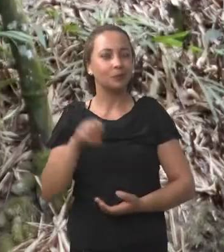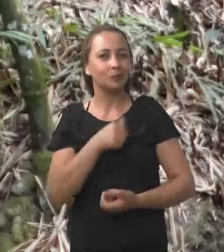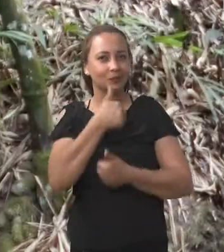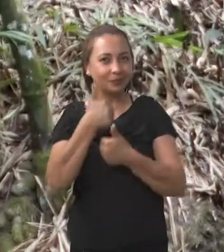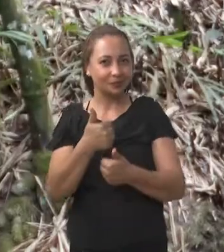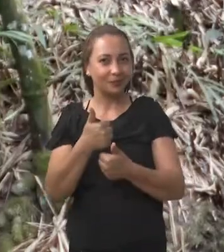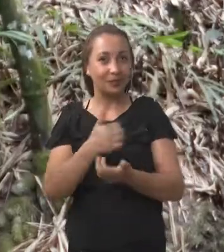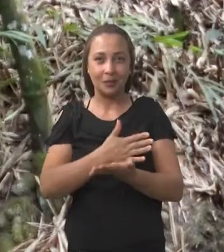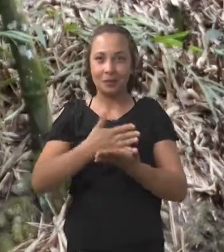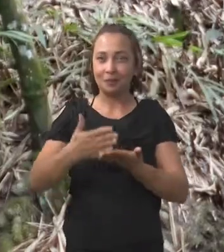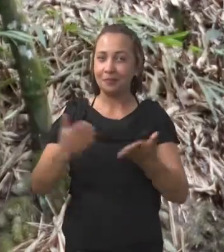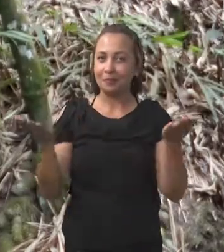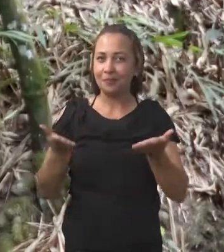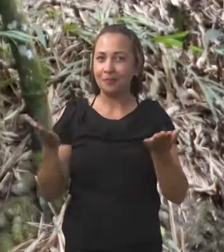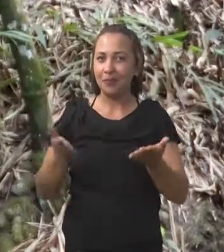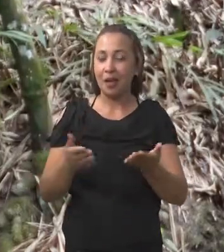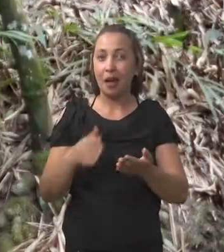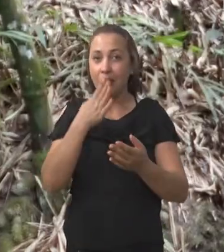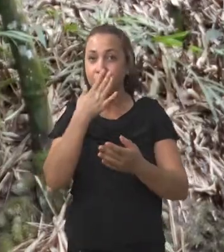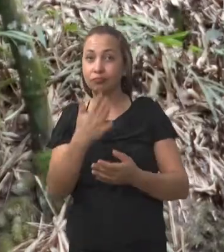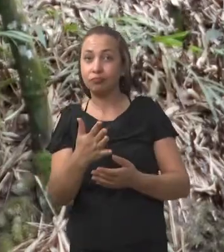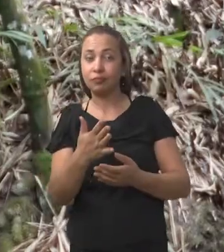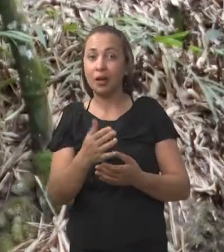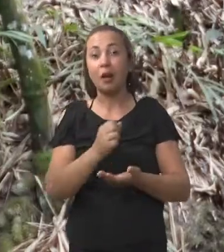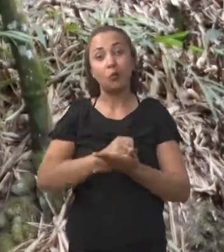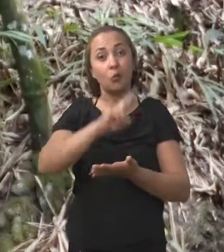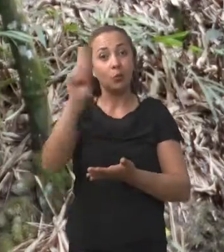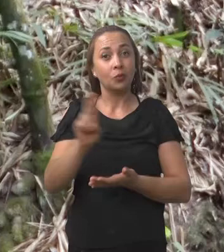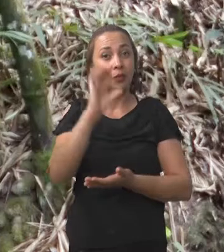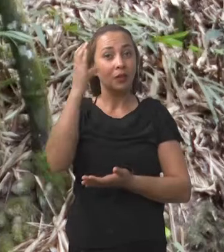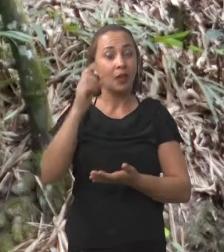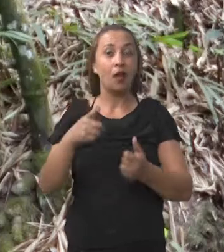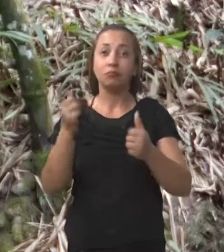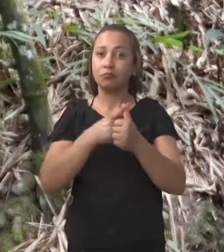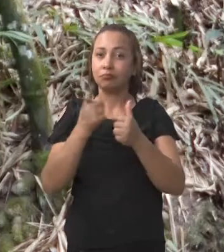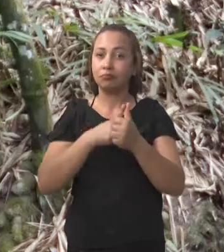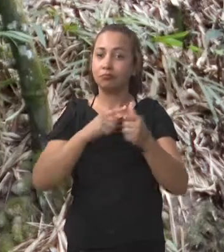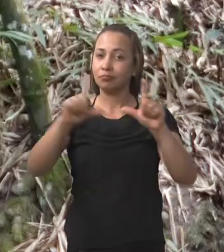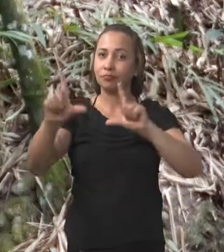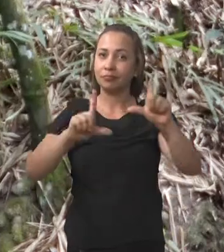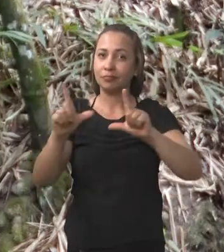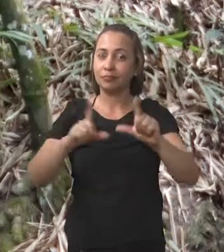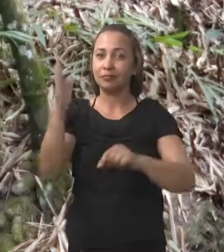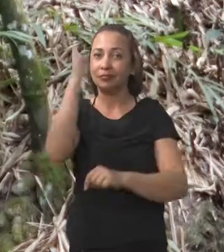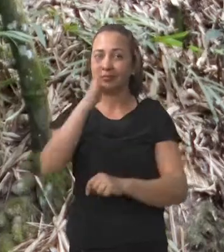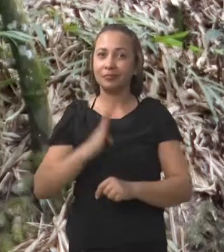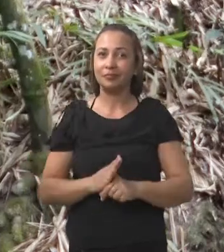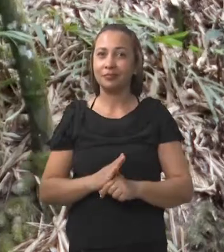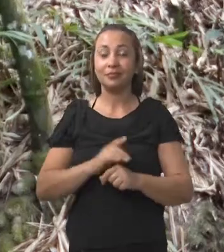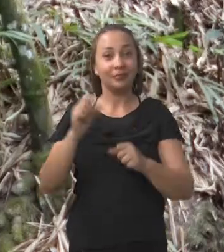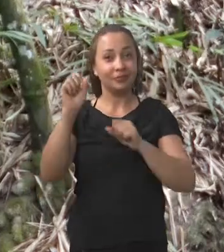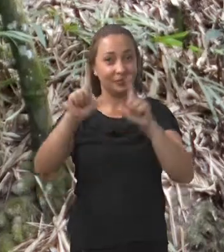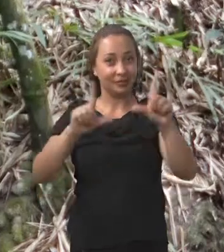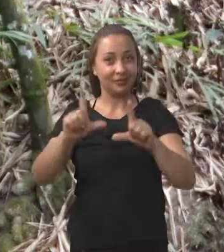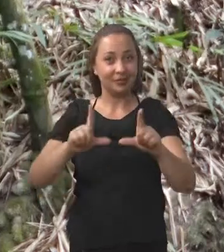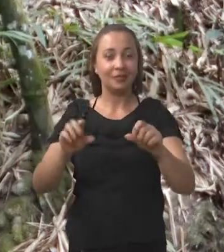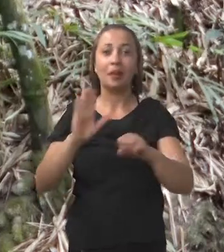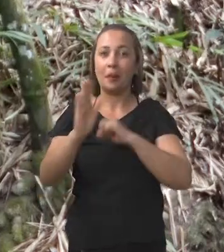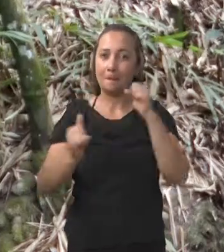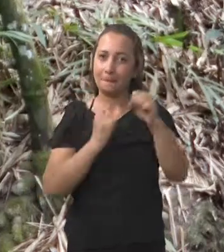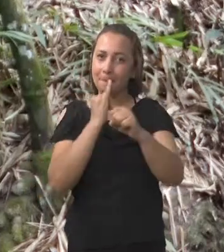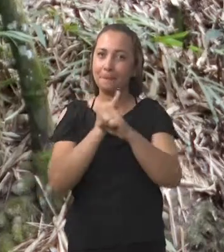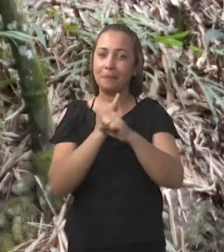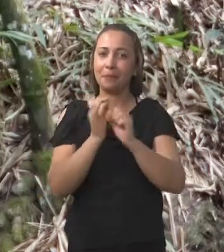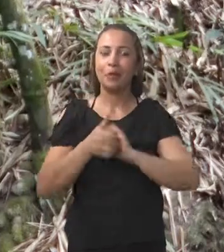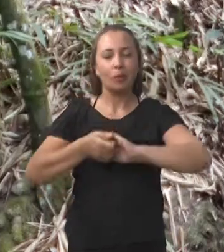Olá, tudo bem? A partir de agora você acompanha mais um Univerciência, o primeiro programa brasileiro de TV aberta e internet, produzido